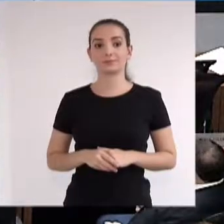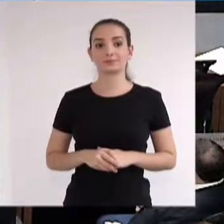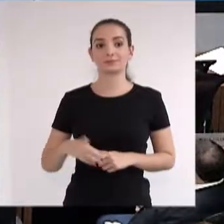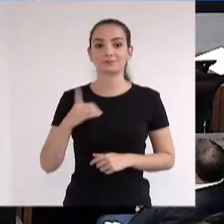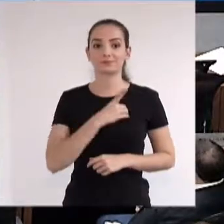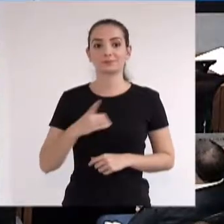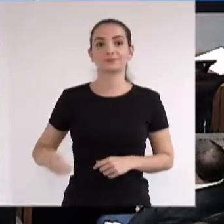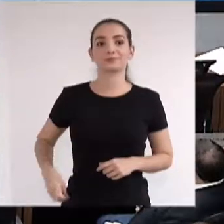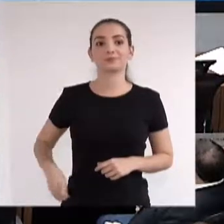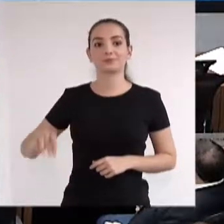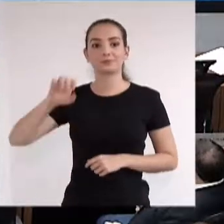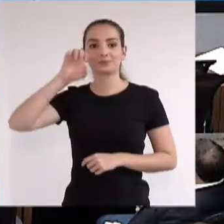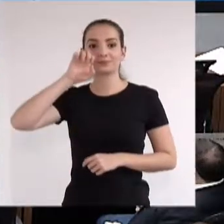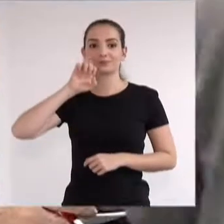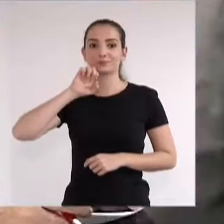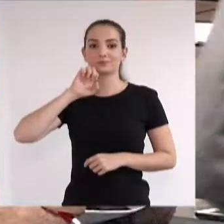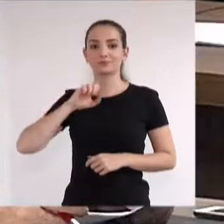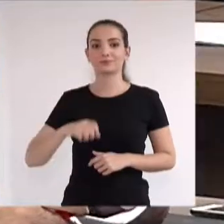Deputado Enel Fellini.